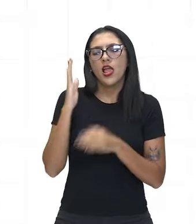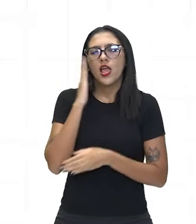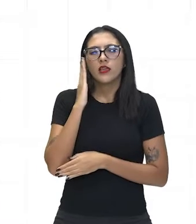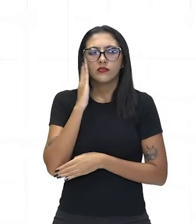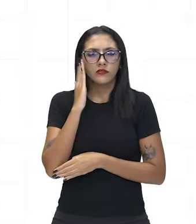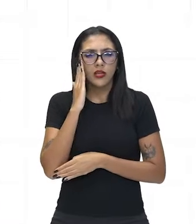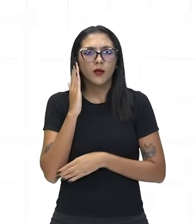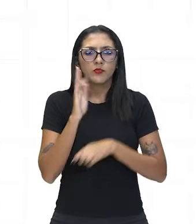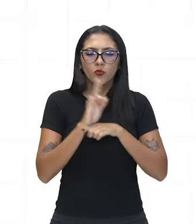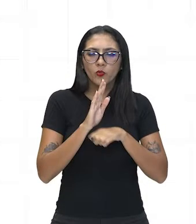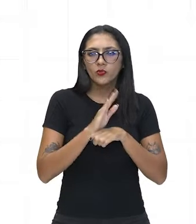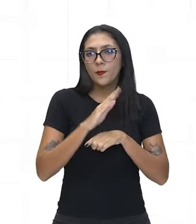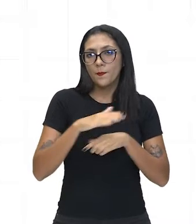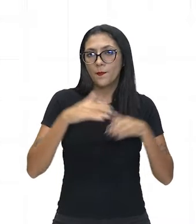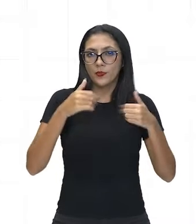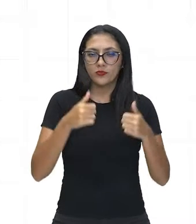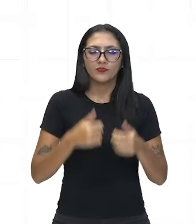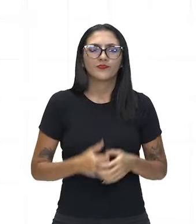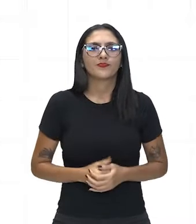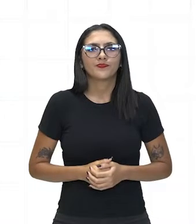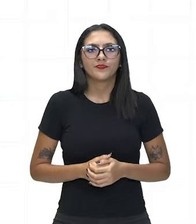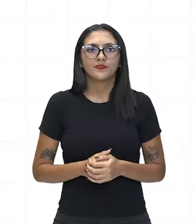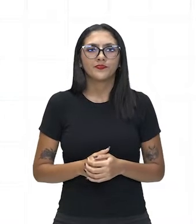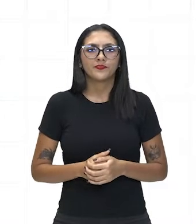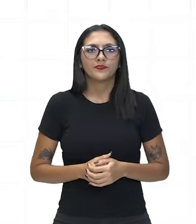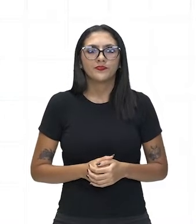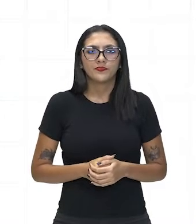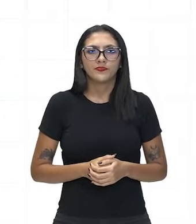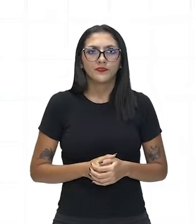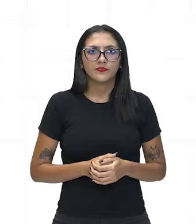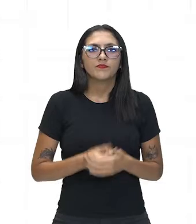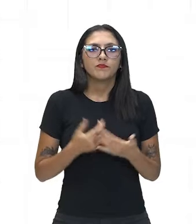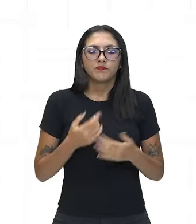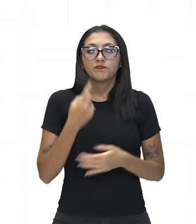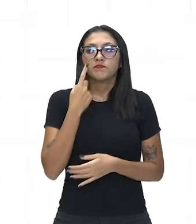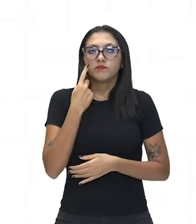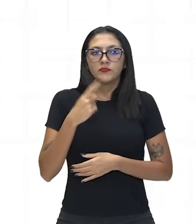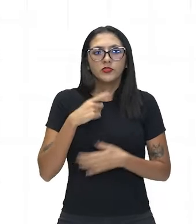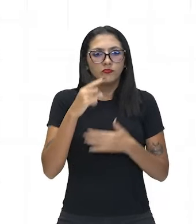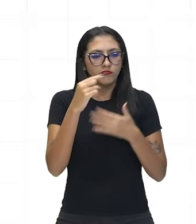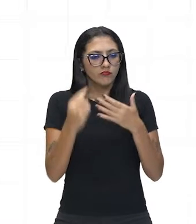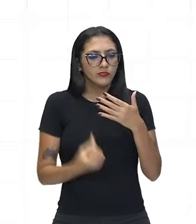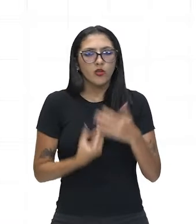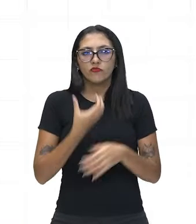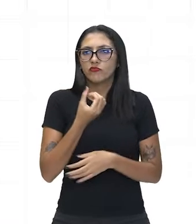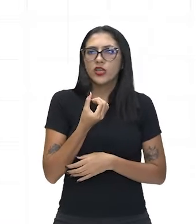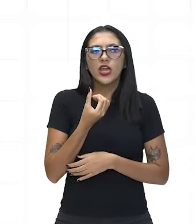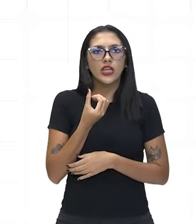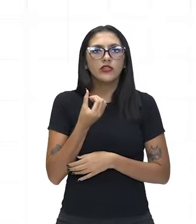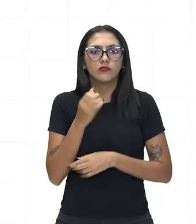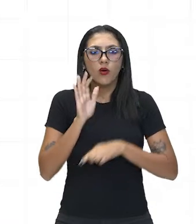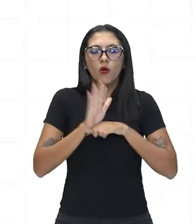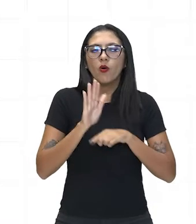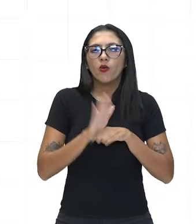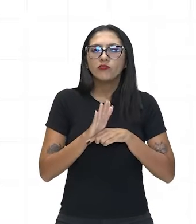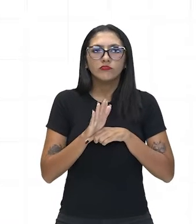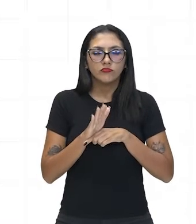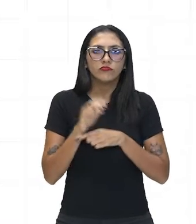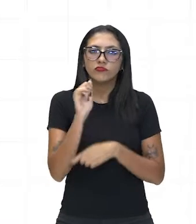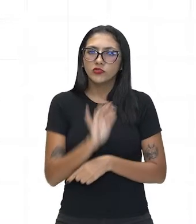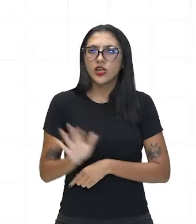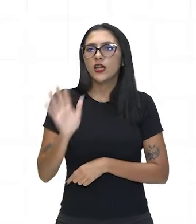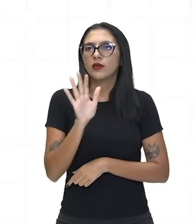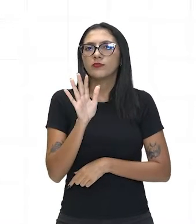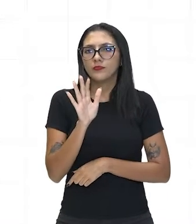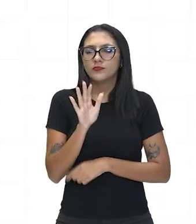possível. Bom, a gente falou aqui, né, sobre as ações num contexto geral de primeiros socorros, mas agora a